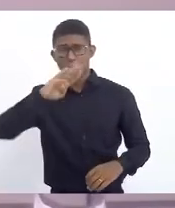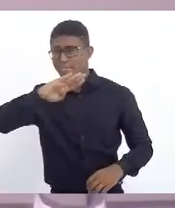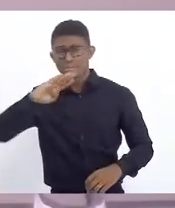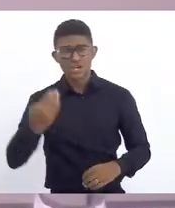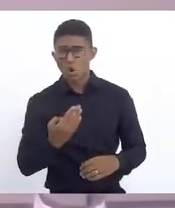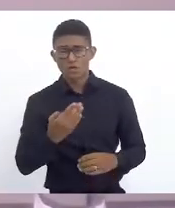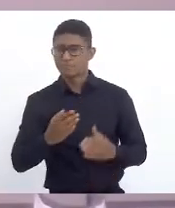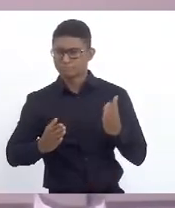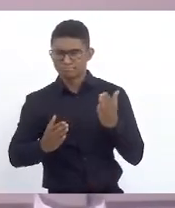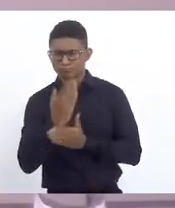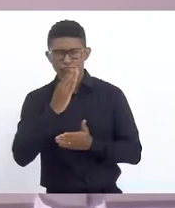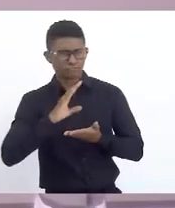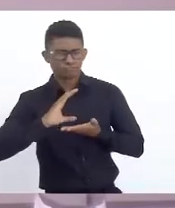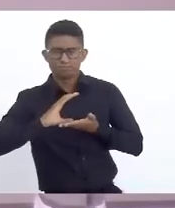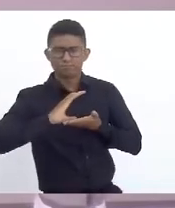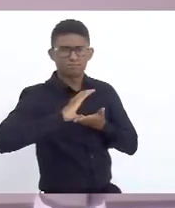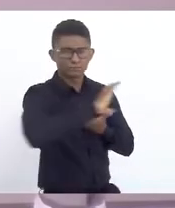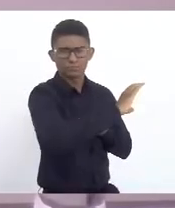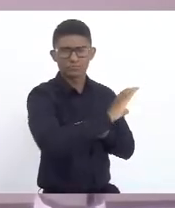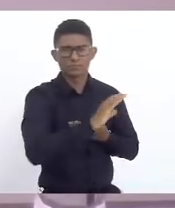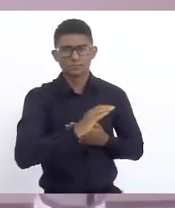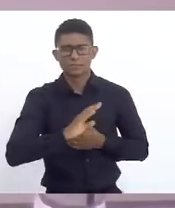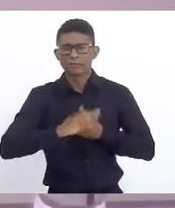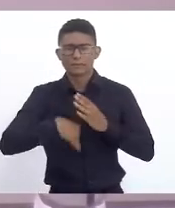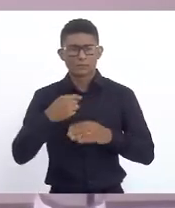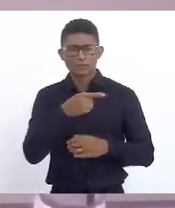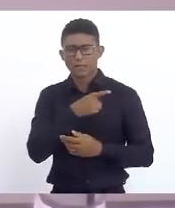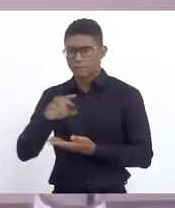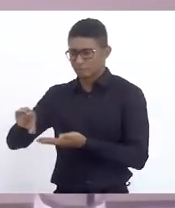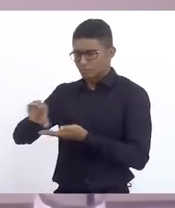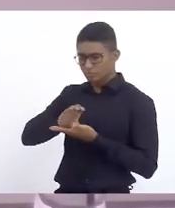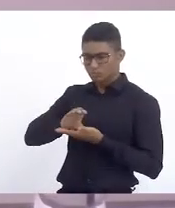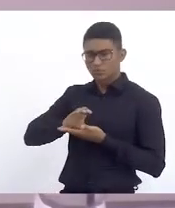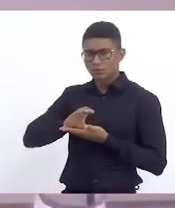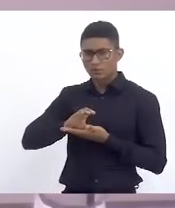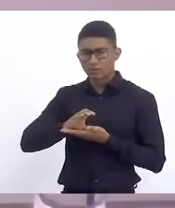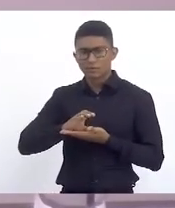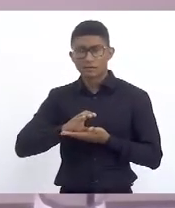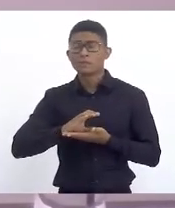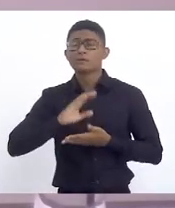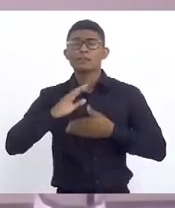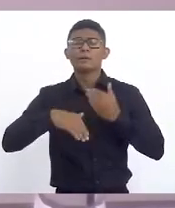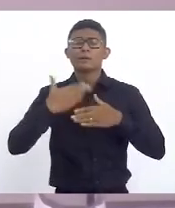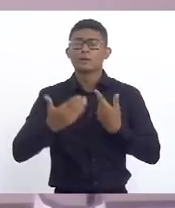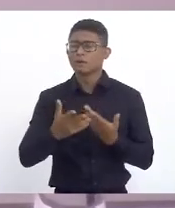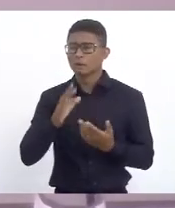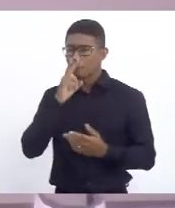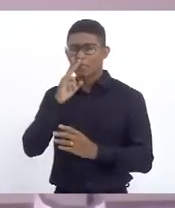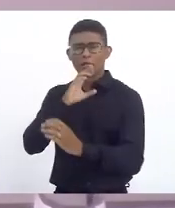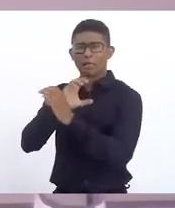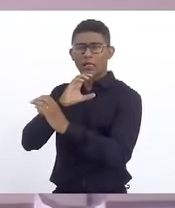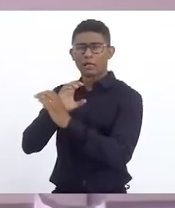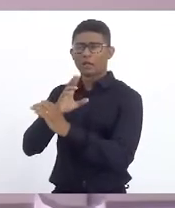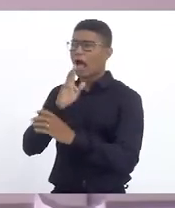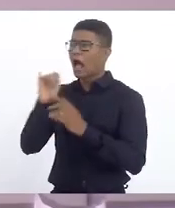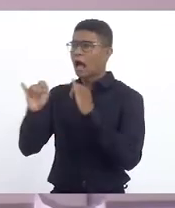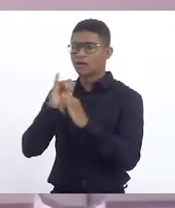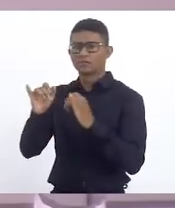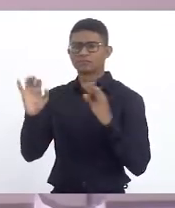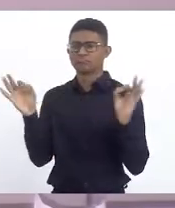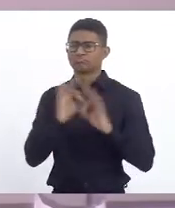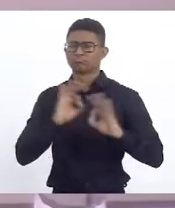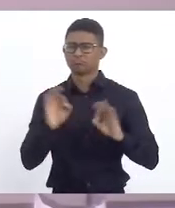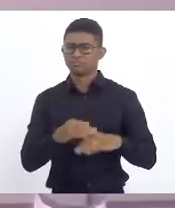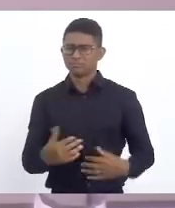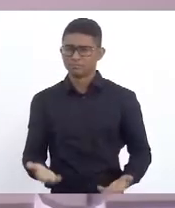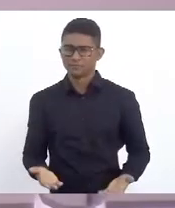casa, mas nós aprovamos aqui. Os deputados aprovaram esses recursos para resolver o problema de falta d'água na Baixada Fluminense. Então, com a palavra,